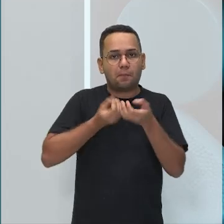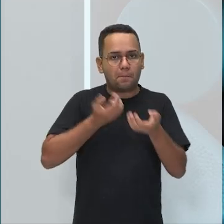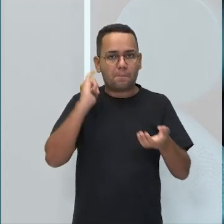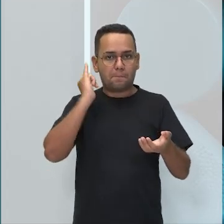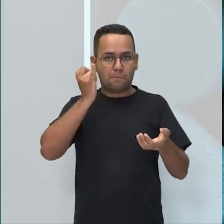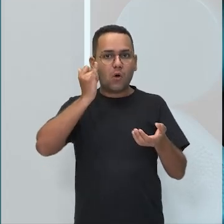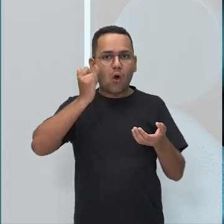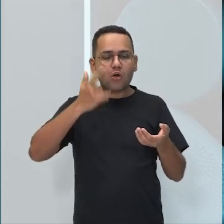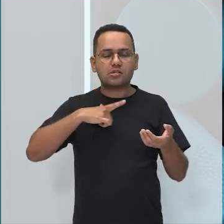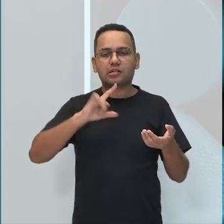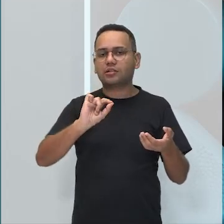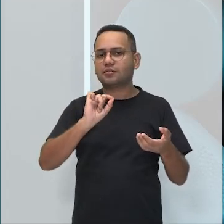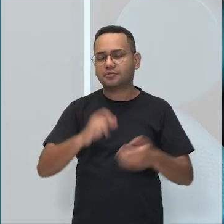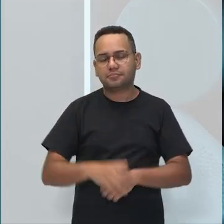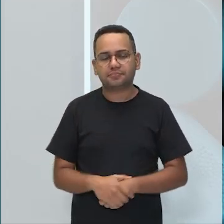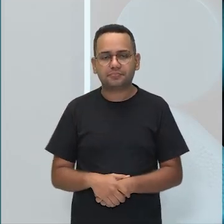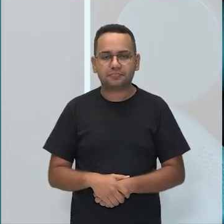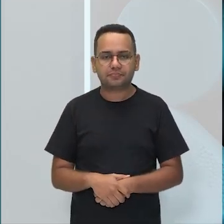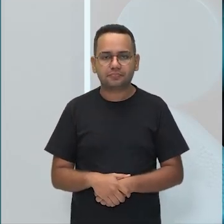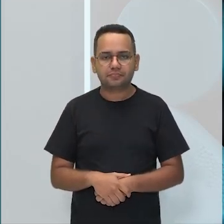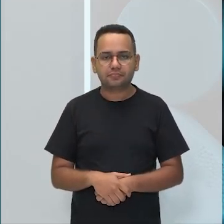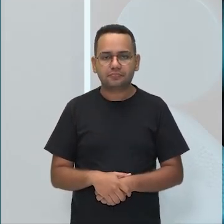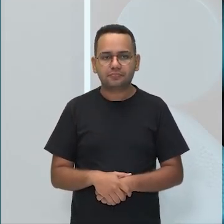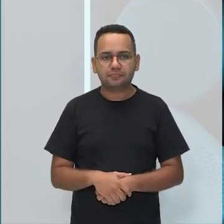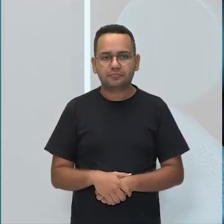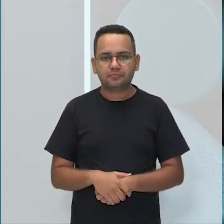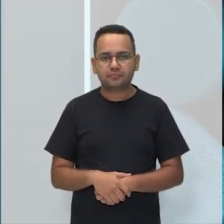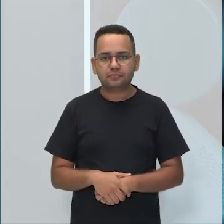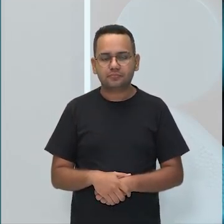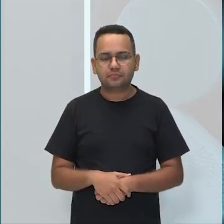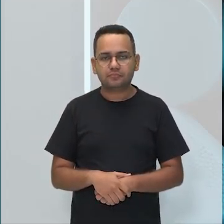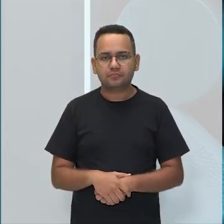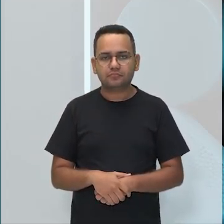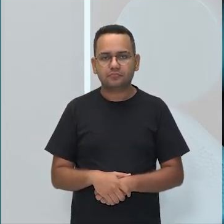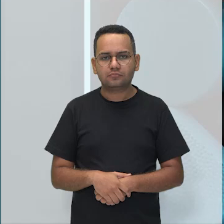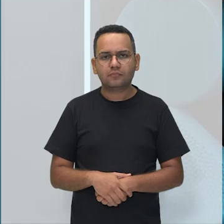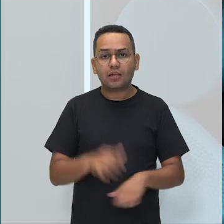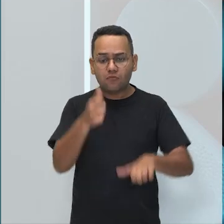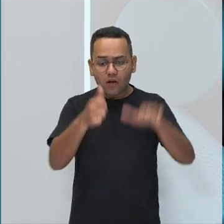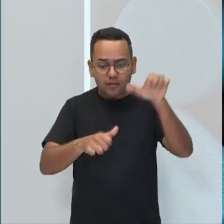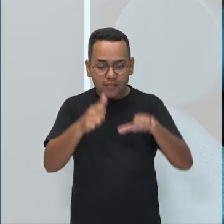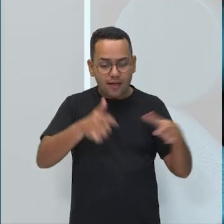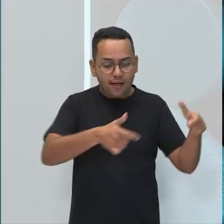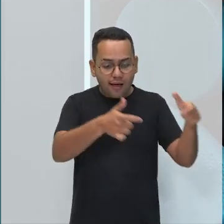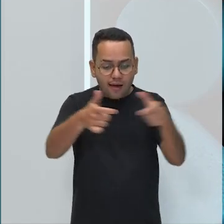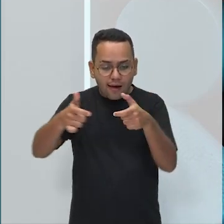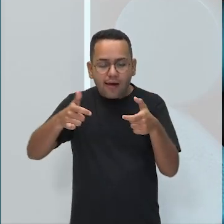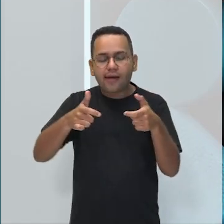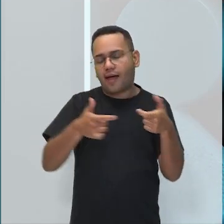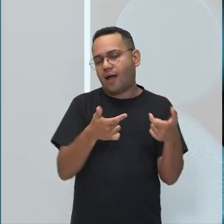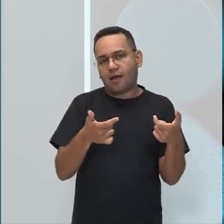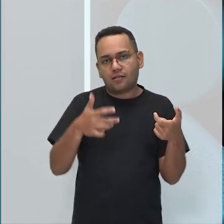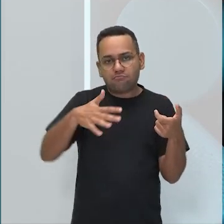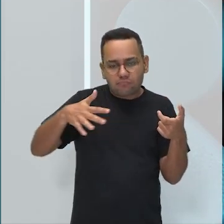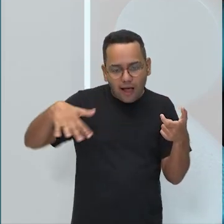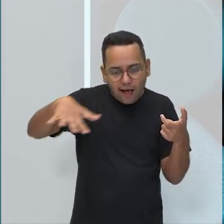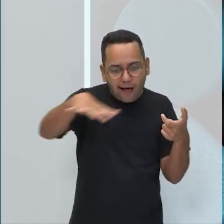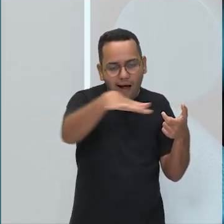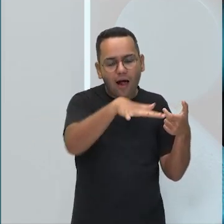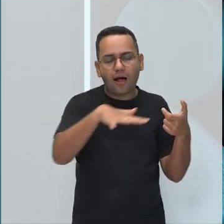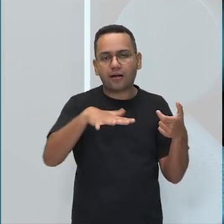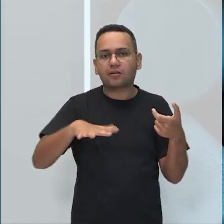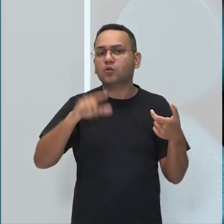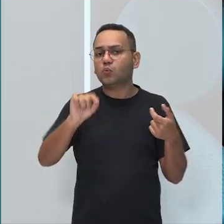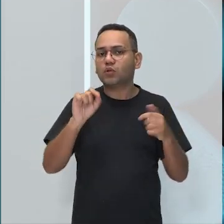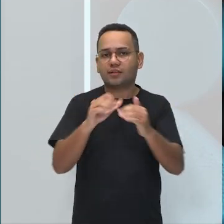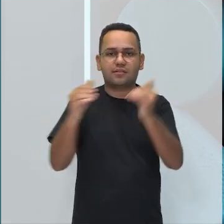produziram romances, eles vão olhar para o regional, para essas desigualdades. Então percebam que nessa fase o